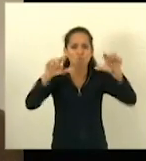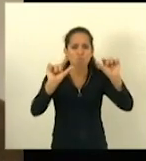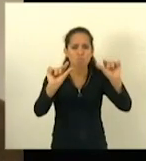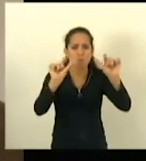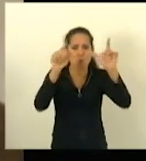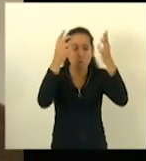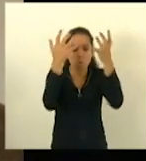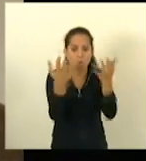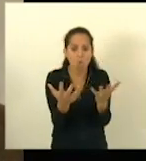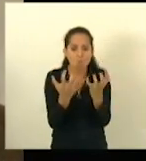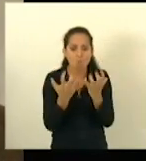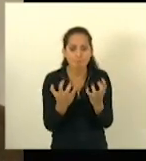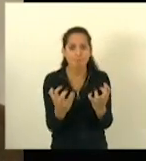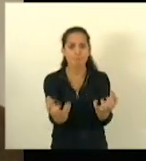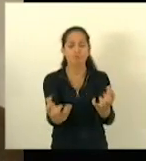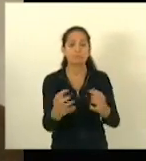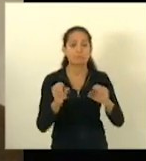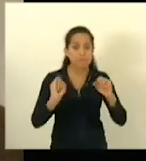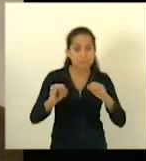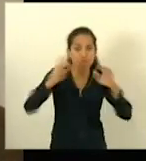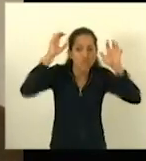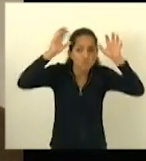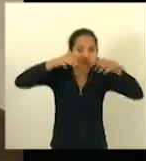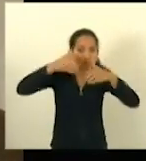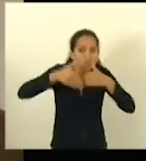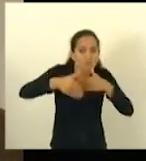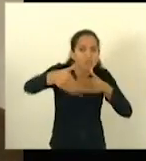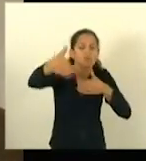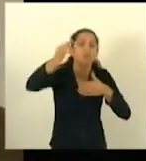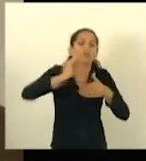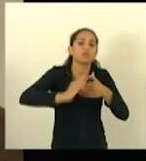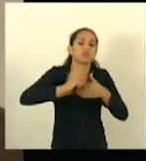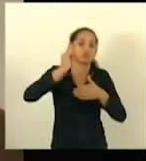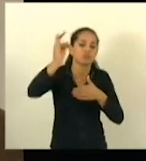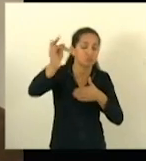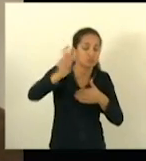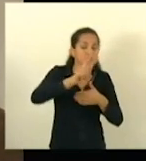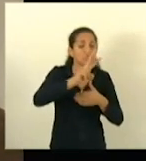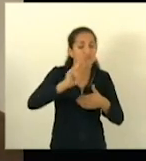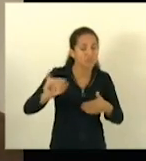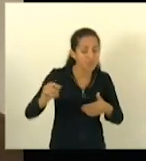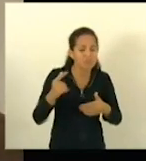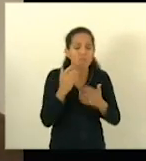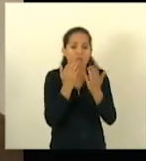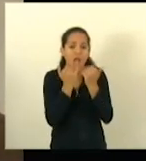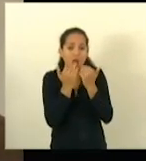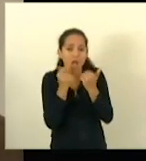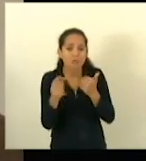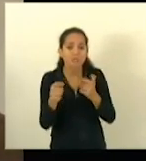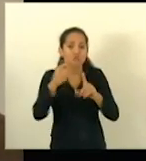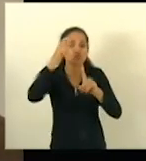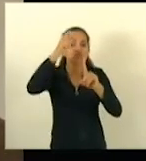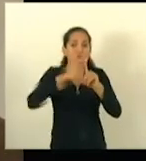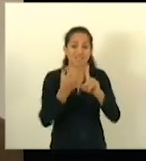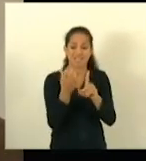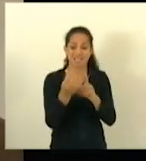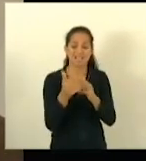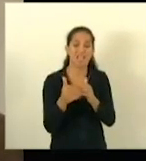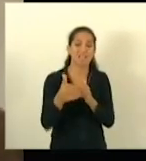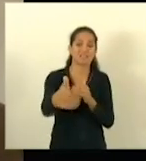nos próximos dias Eu deixei isso bem claro Nós vamos ter alimentação daqui a seis meses